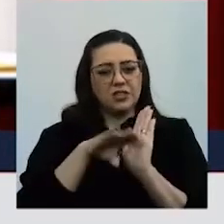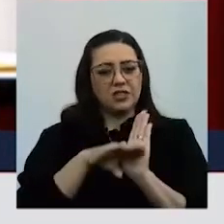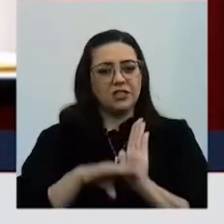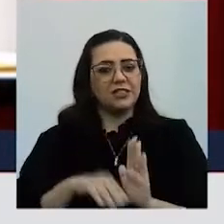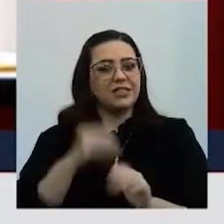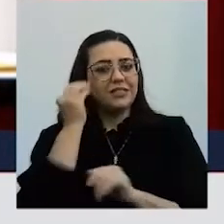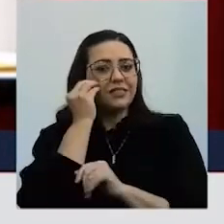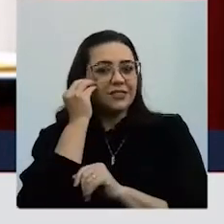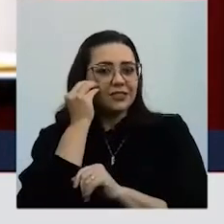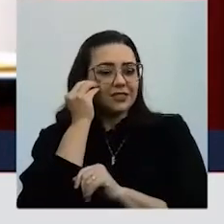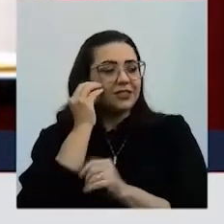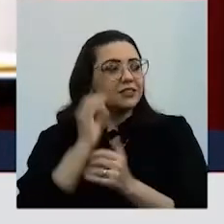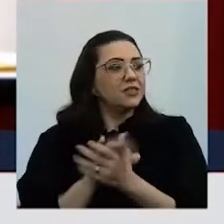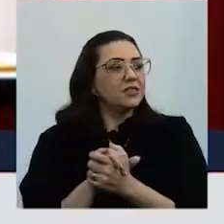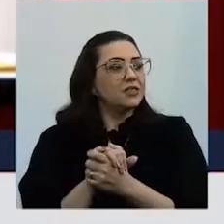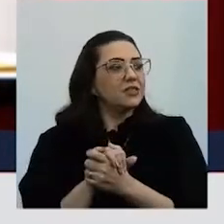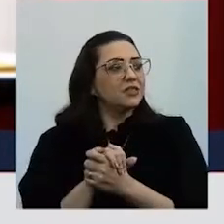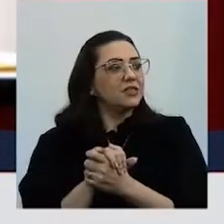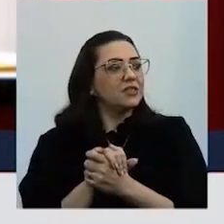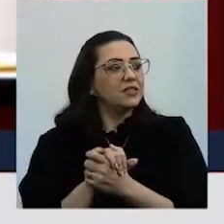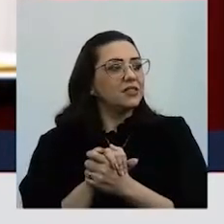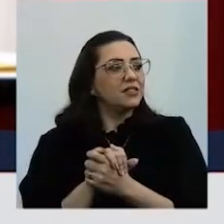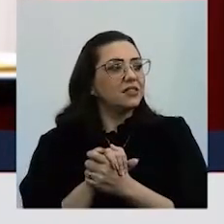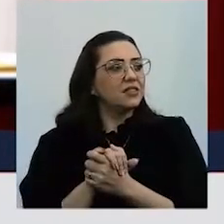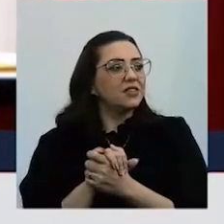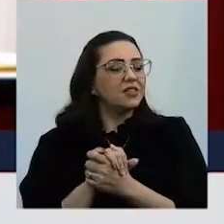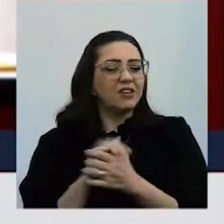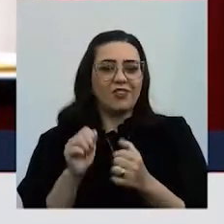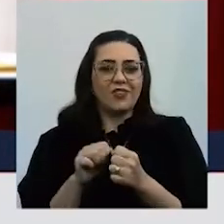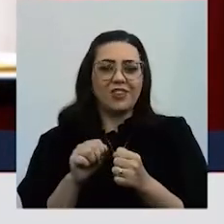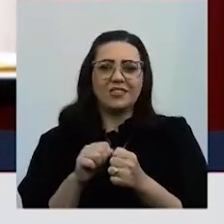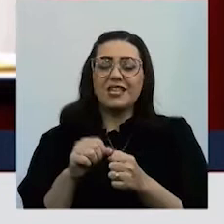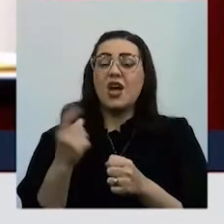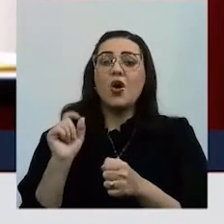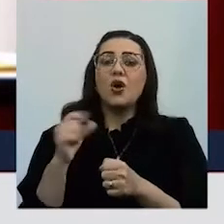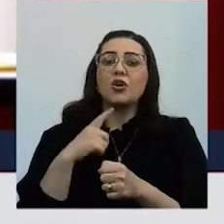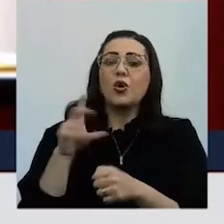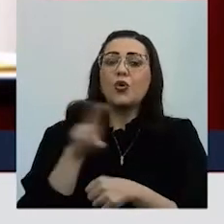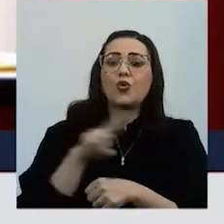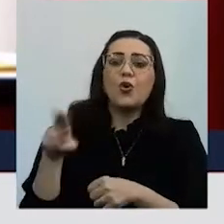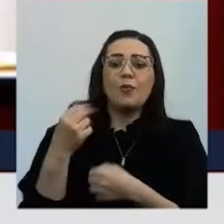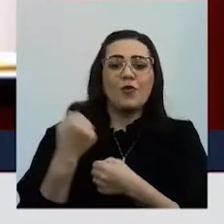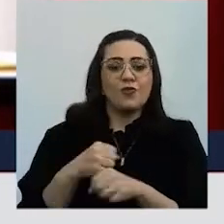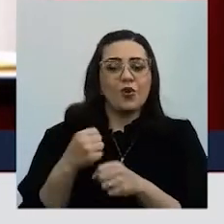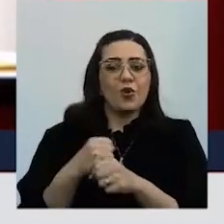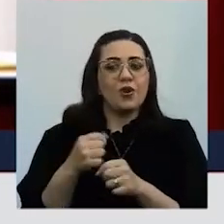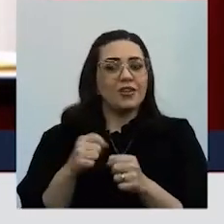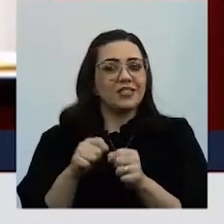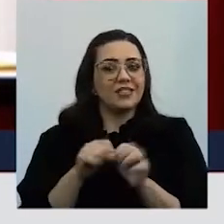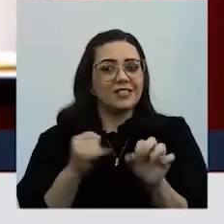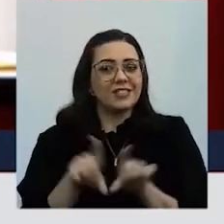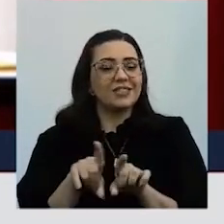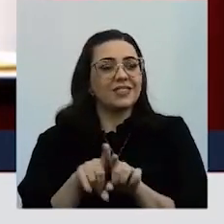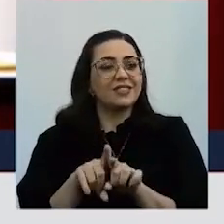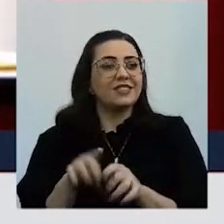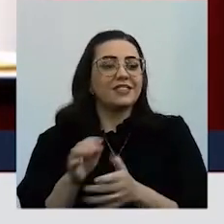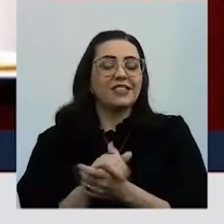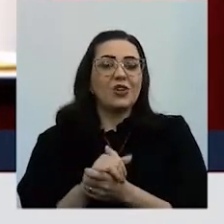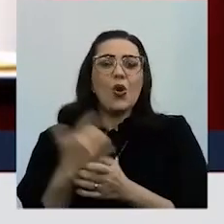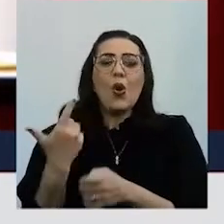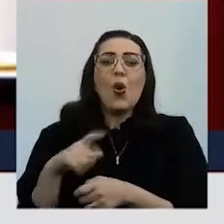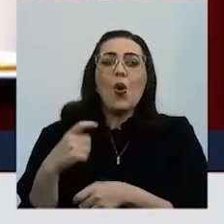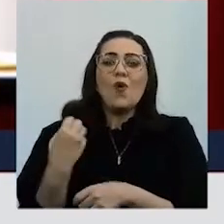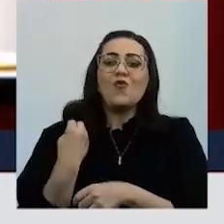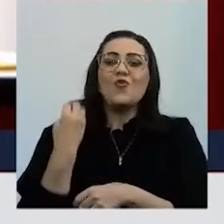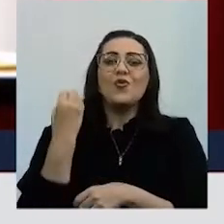jornalista como eu, e é uma pessoa que tem levado o nome de Votuporanga para os quatro cantos do Brasil e